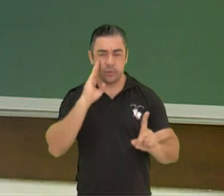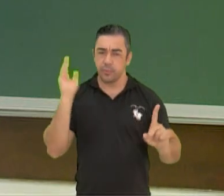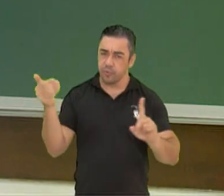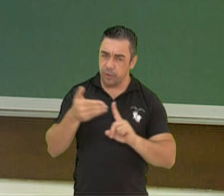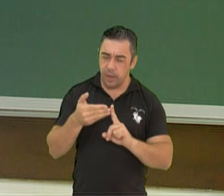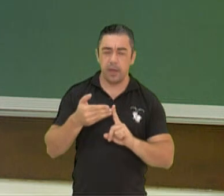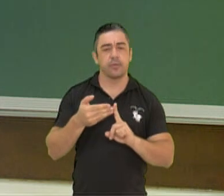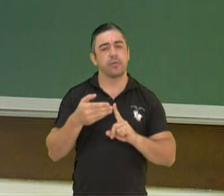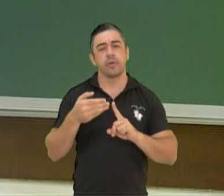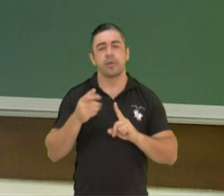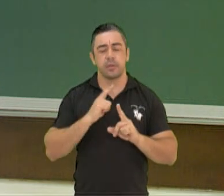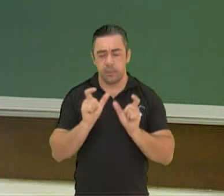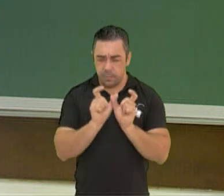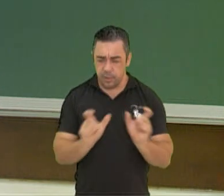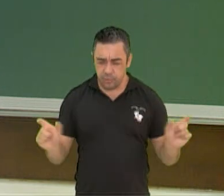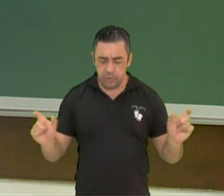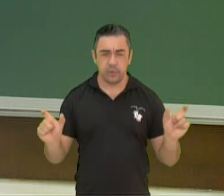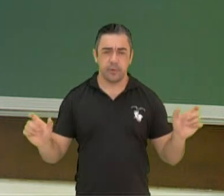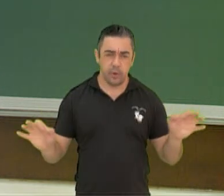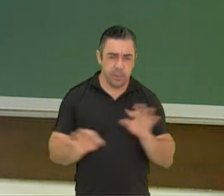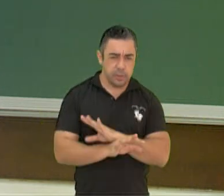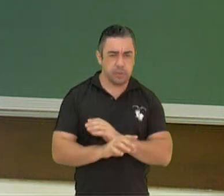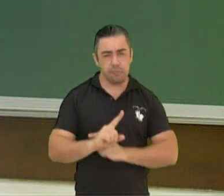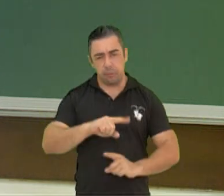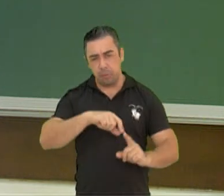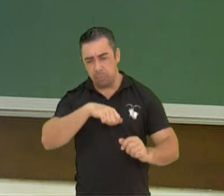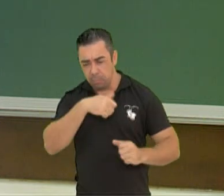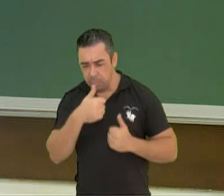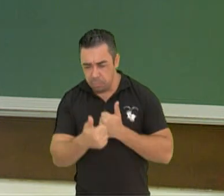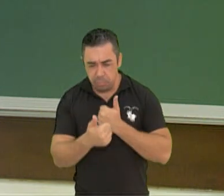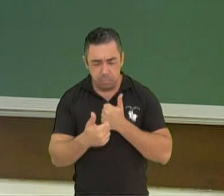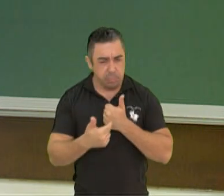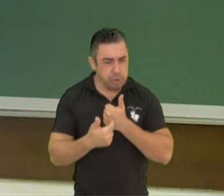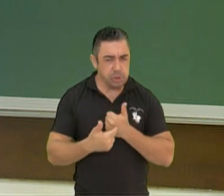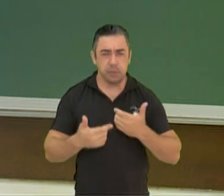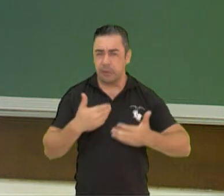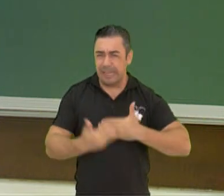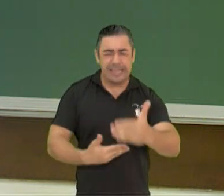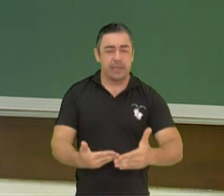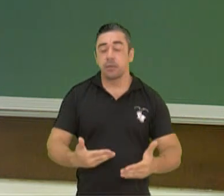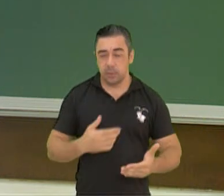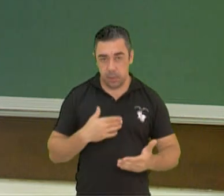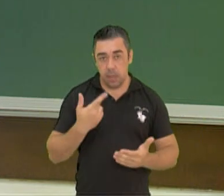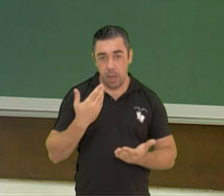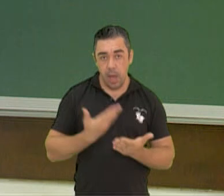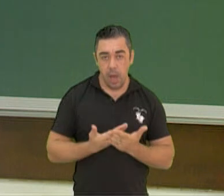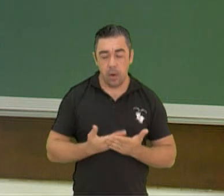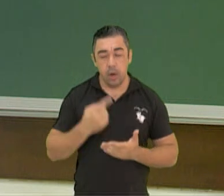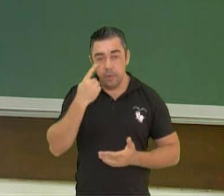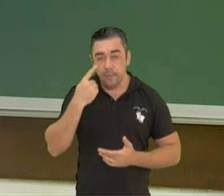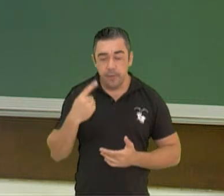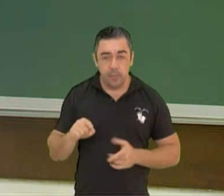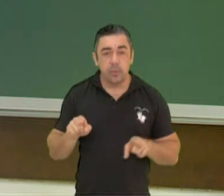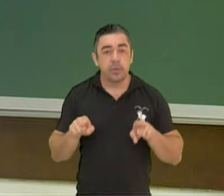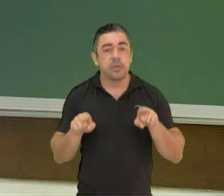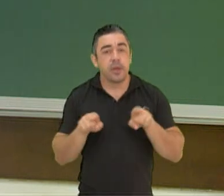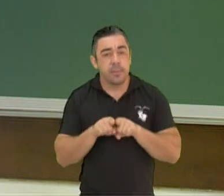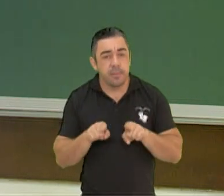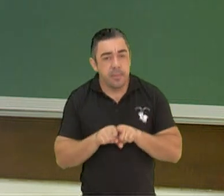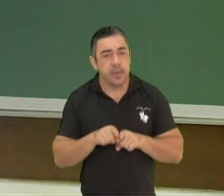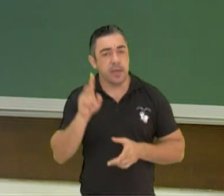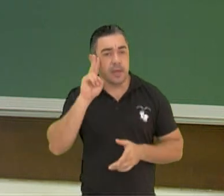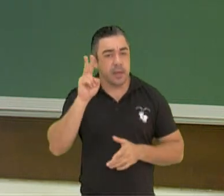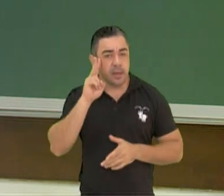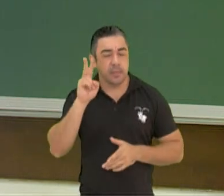indireta, predicativa, completiva, positiva. Lembram dessa aula lá, pessoal? Aí trabalhamos também um pouquinho, lembramos